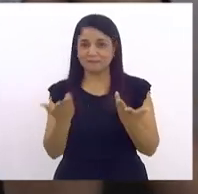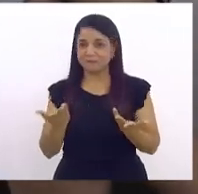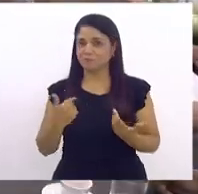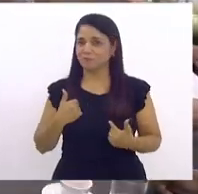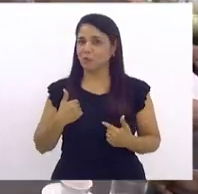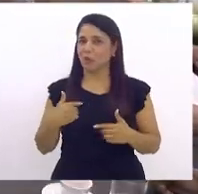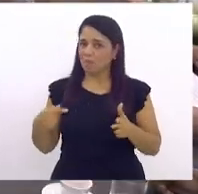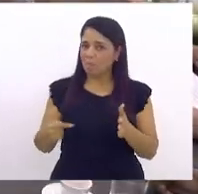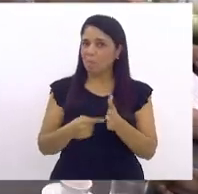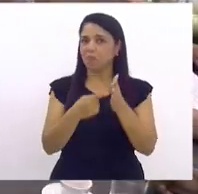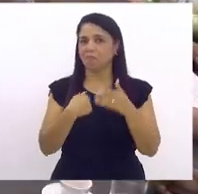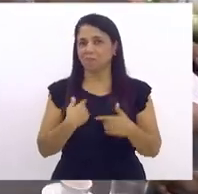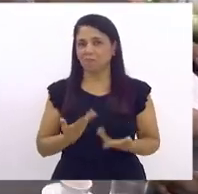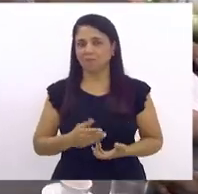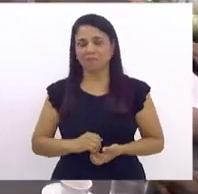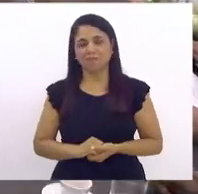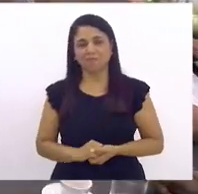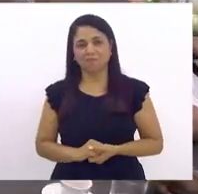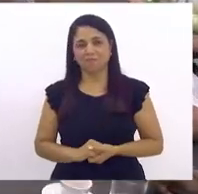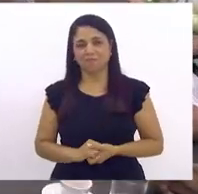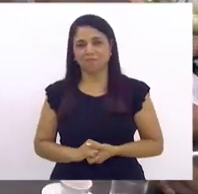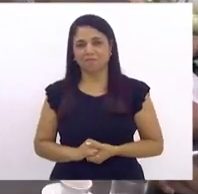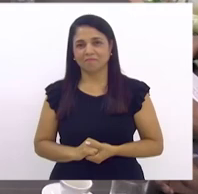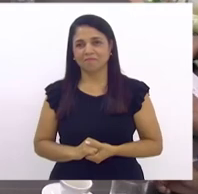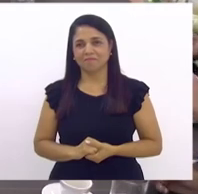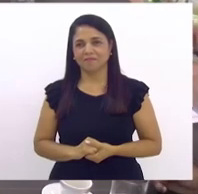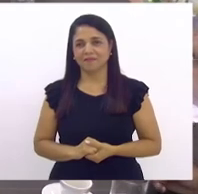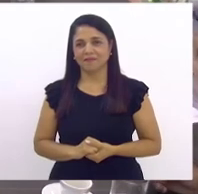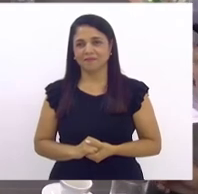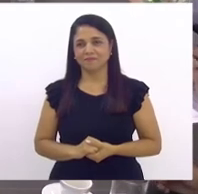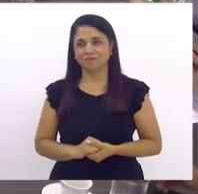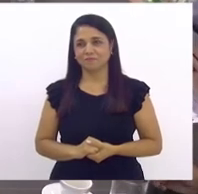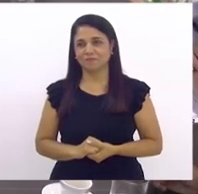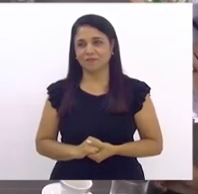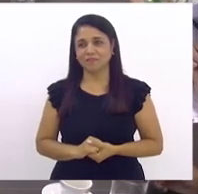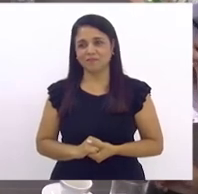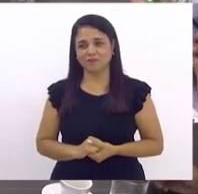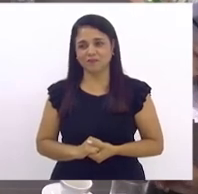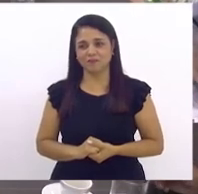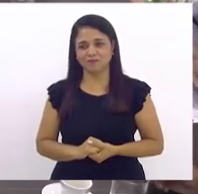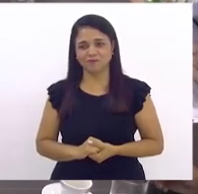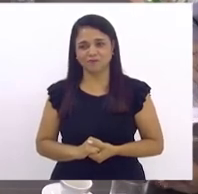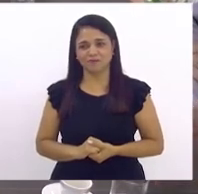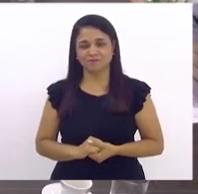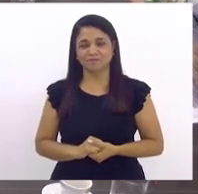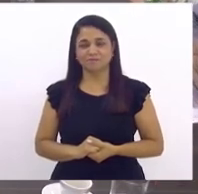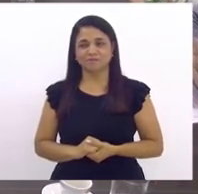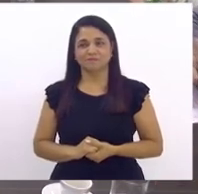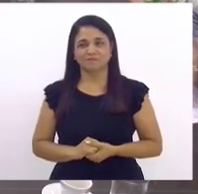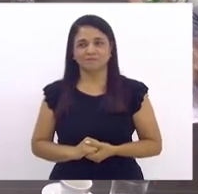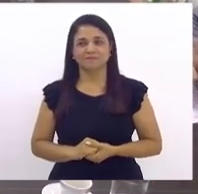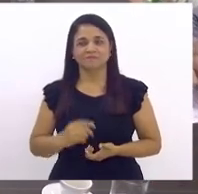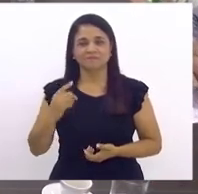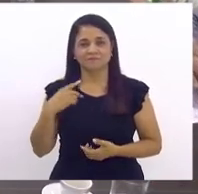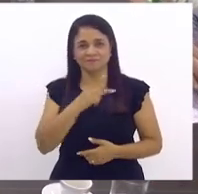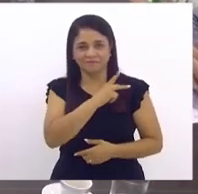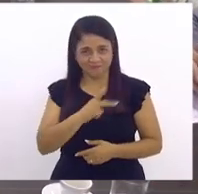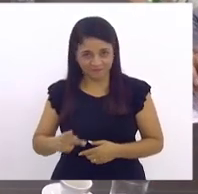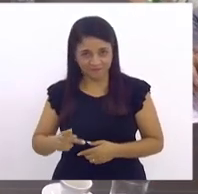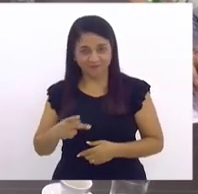Vou relatar o último aqui. Pode ser. Presidente, só para rapidamente